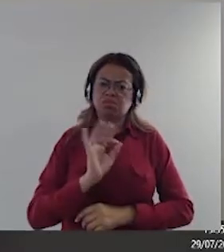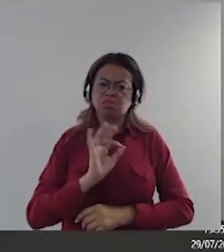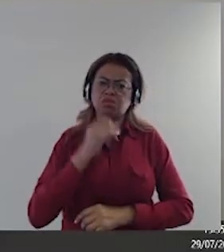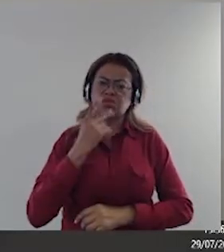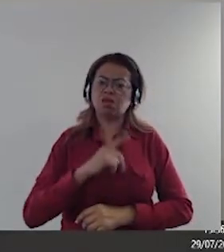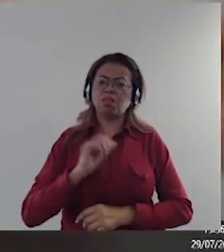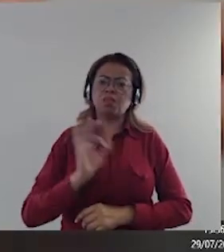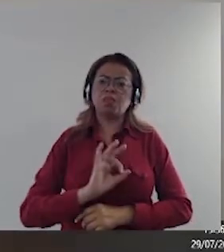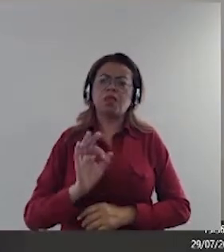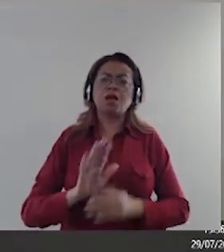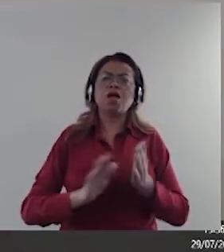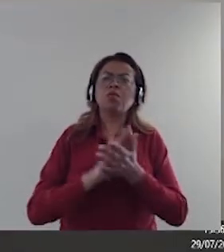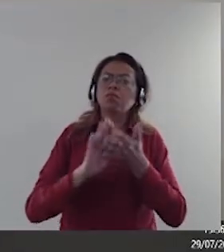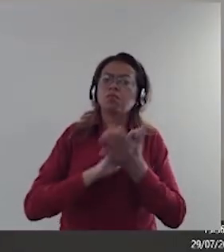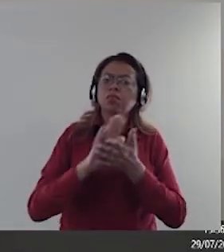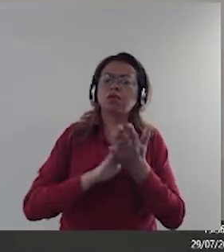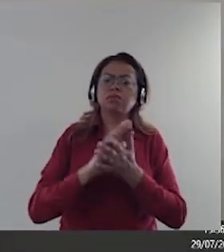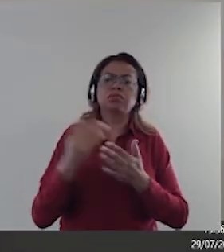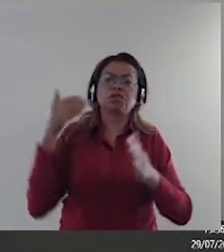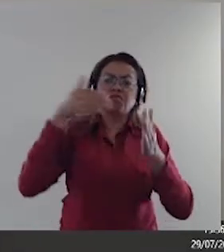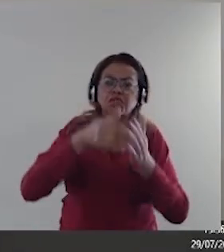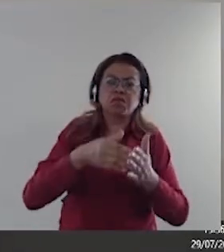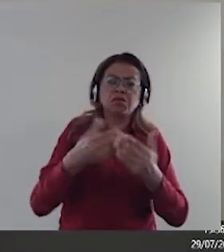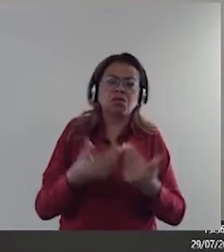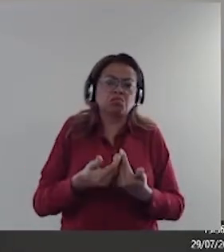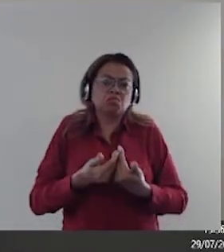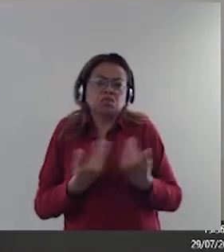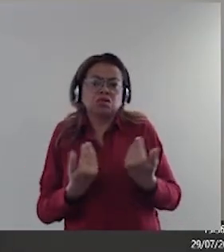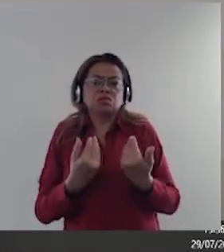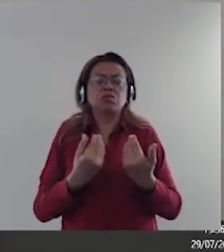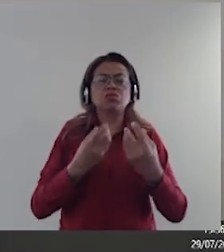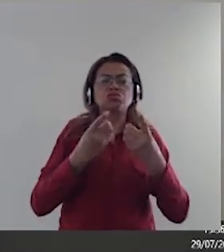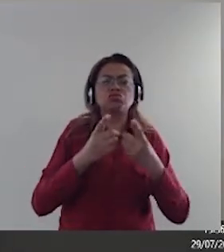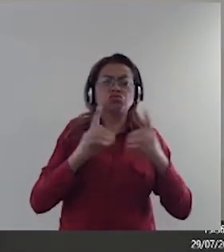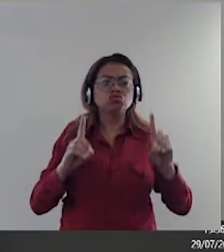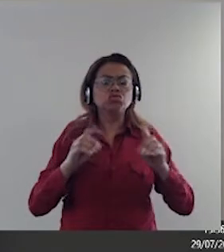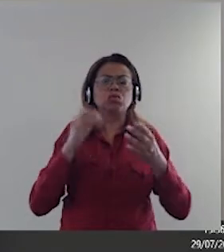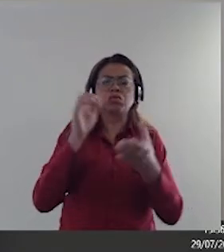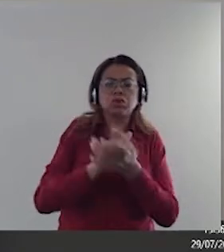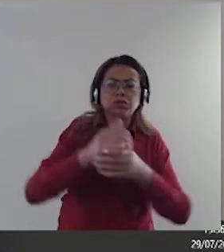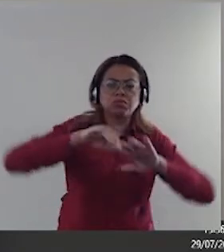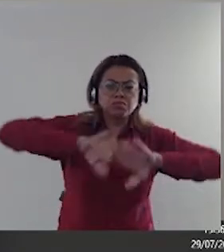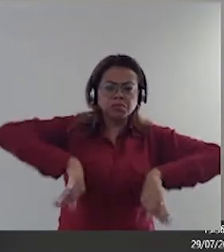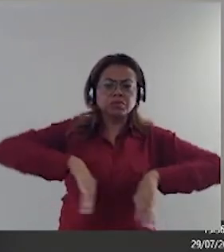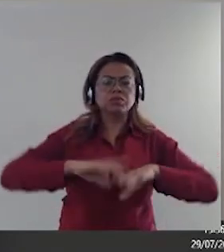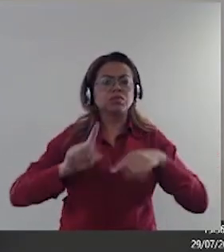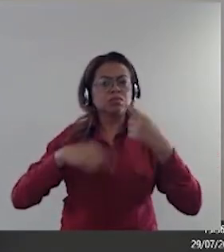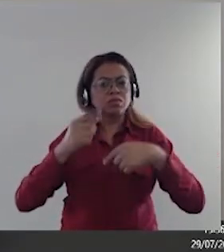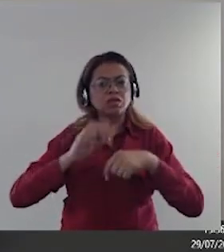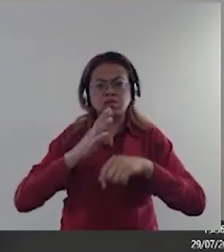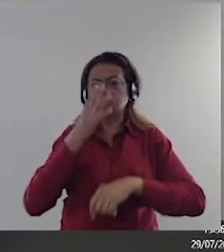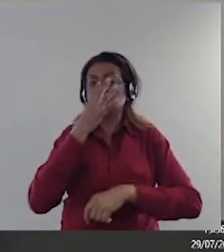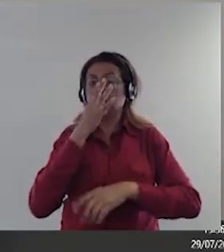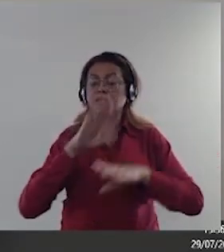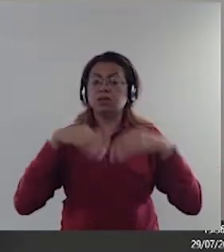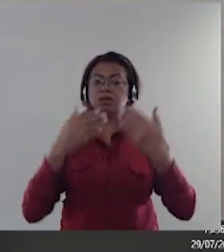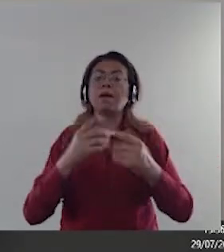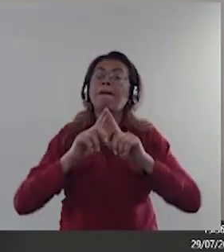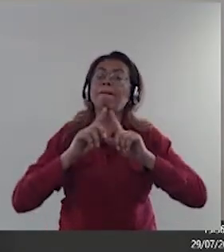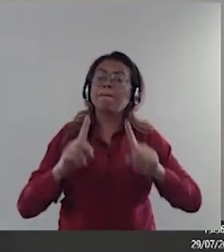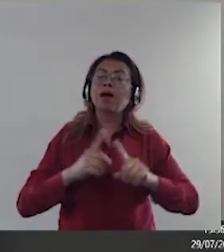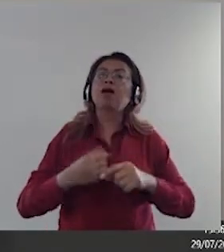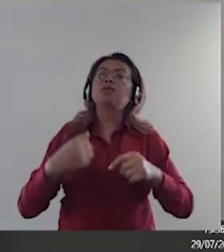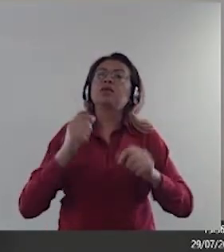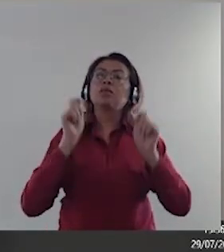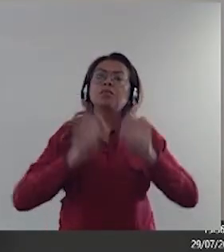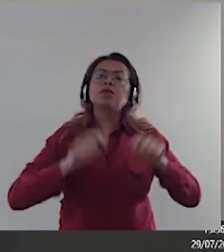ainda nada tão palpável em termos de aumento de divórcio, por exemplo, que pudesse chamar a atenção. Mas, por outro lado, o que chama também a atenção